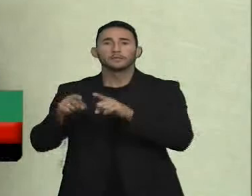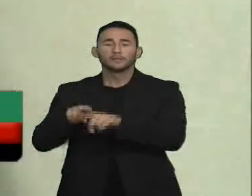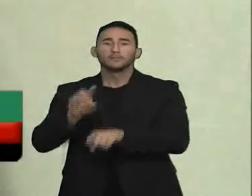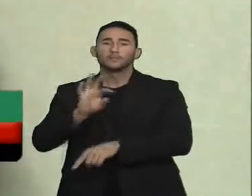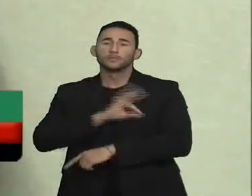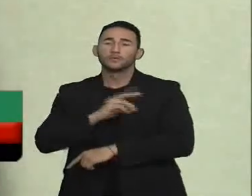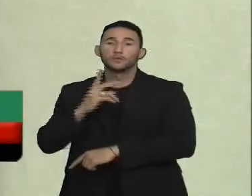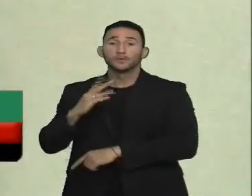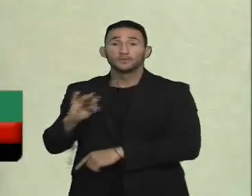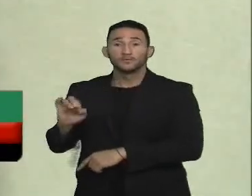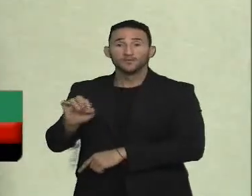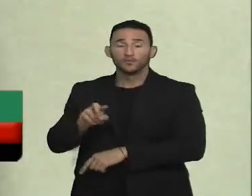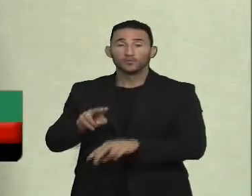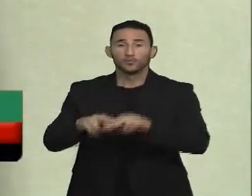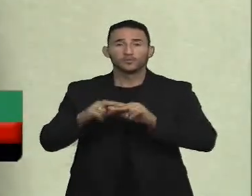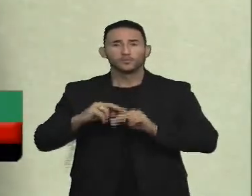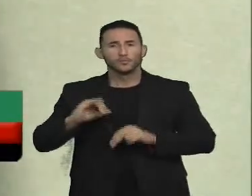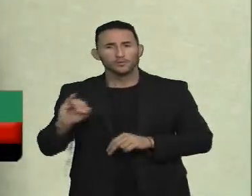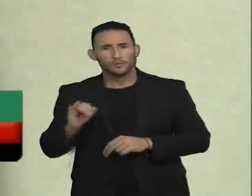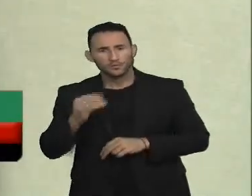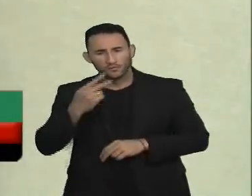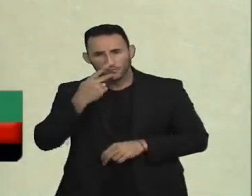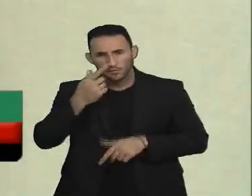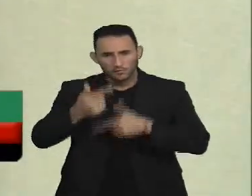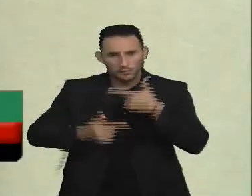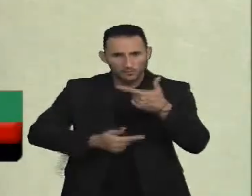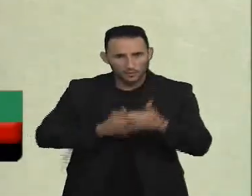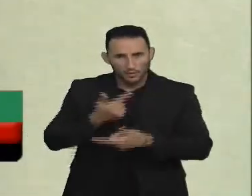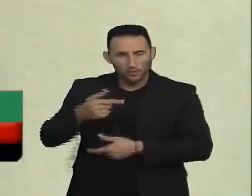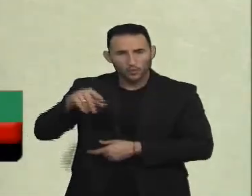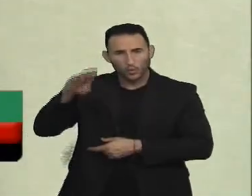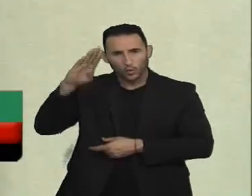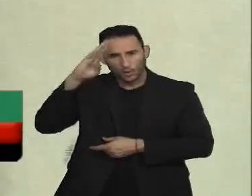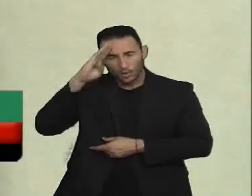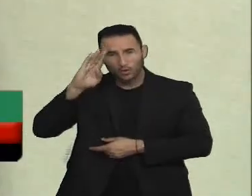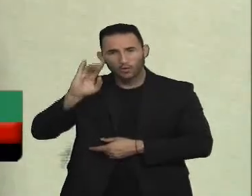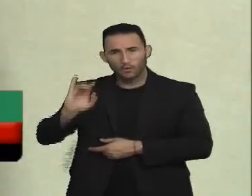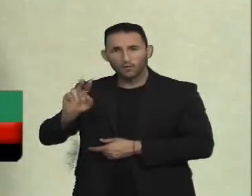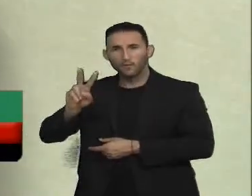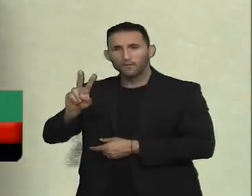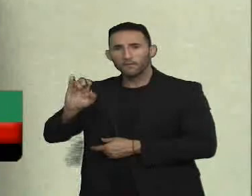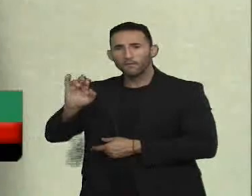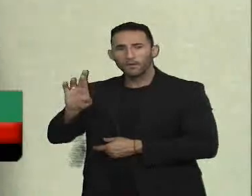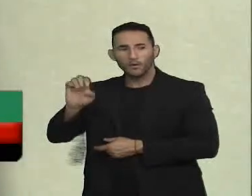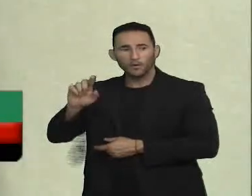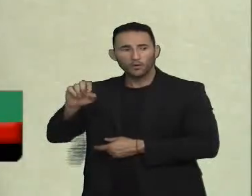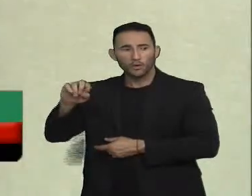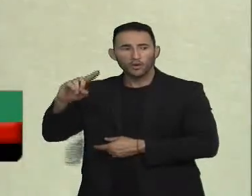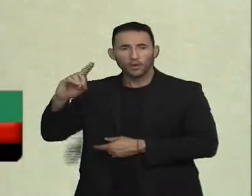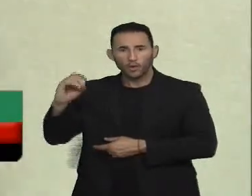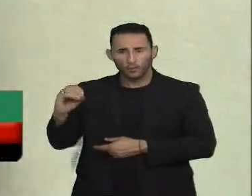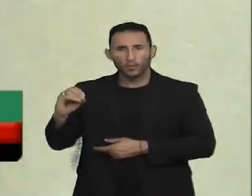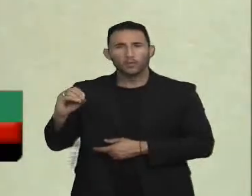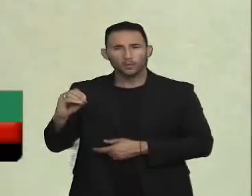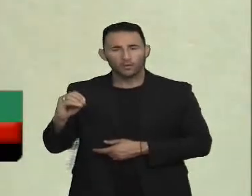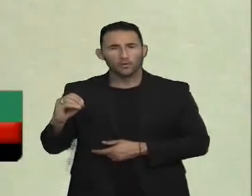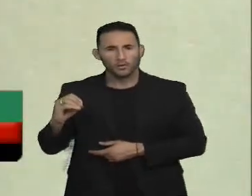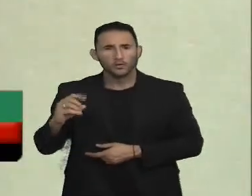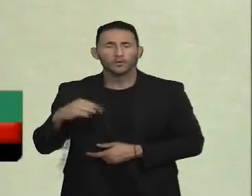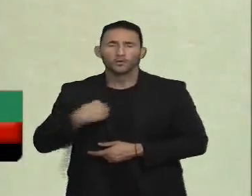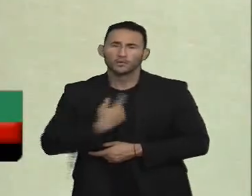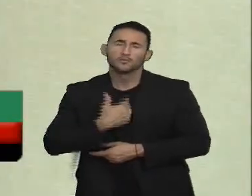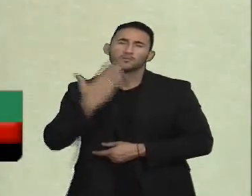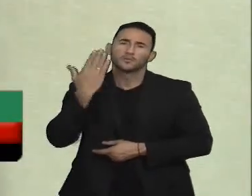aí vale ressaltar aqui o belo trabalho do Coronel Virgulino, que isso vem mesmo. Comandando isso, foi coronel da Polícia Militar, sabe como fazer